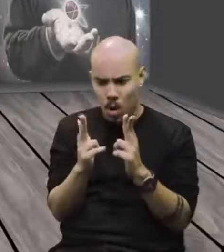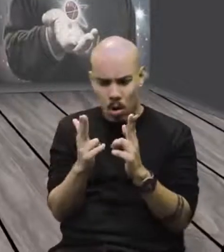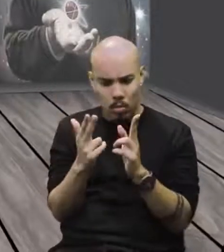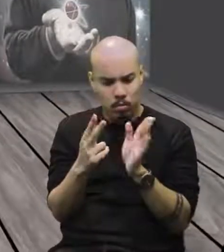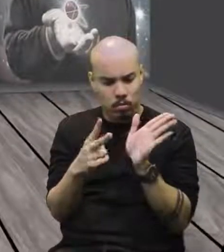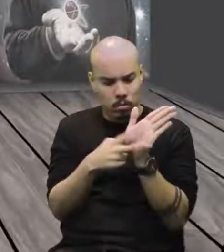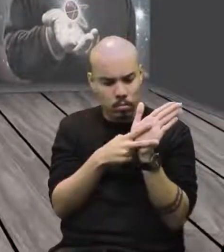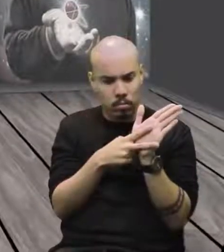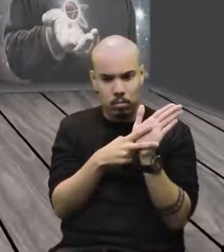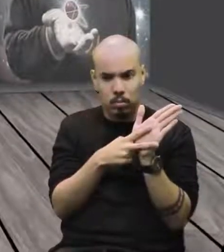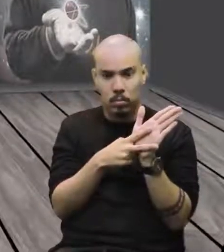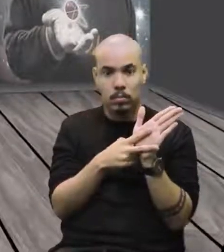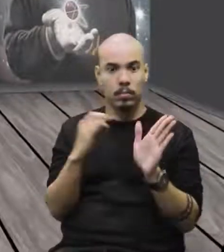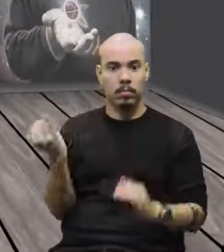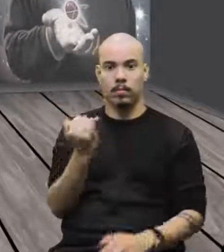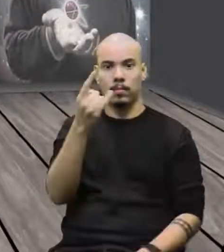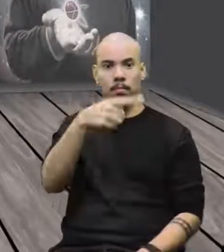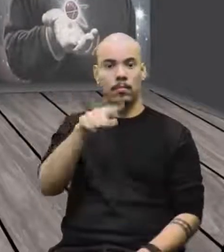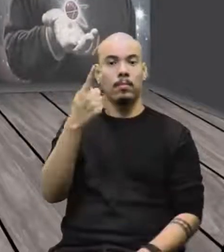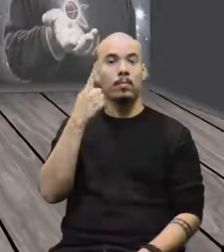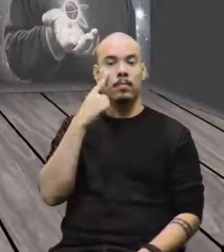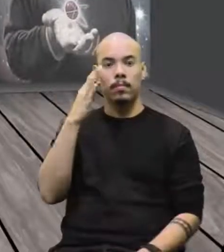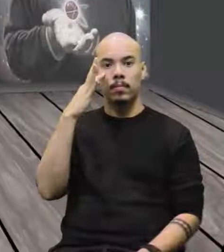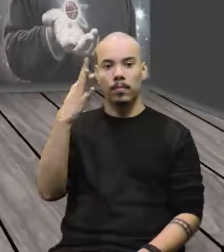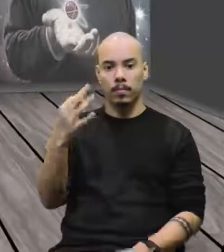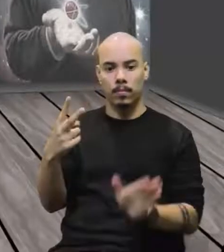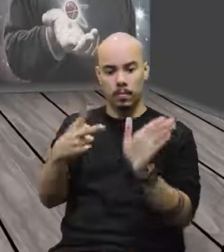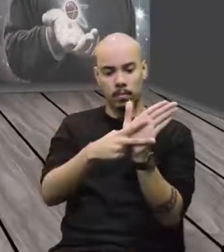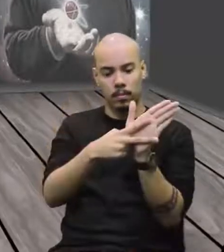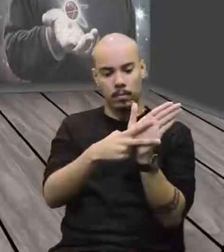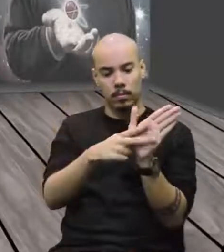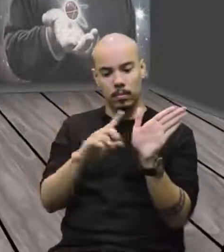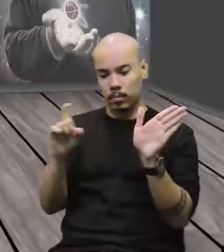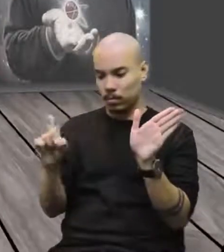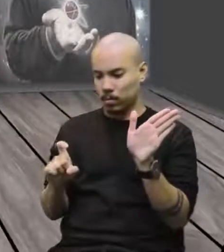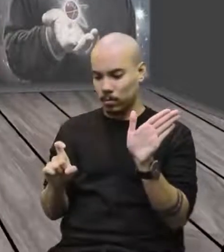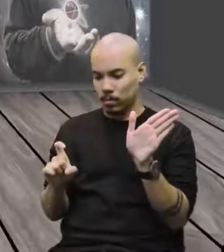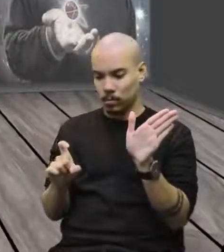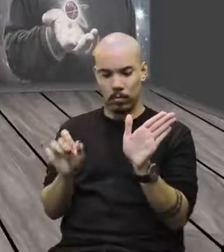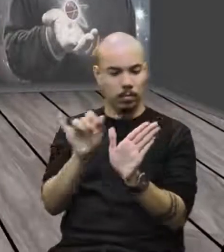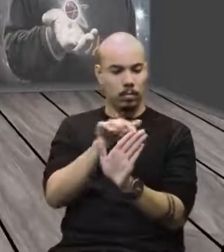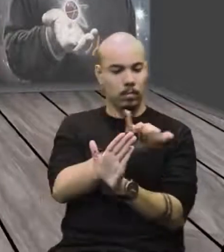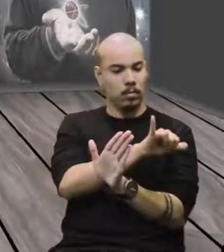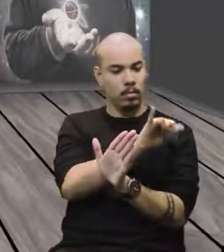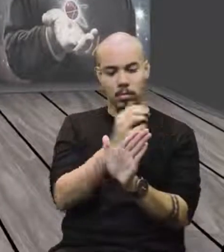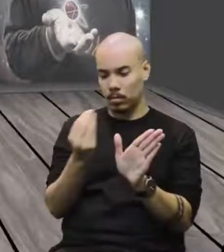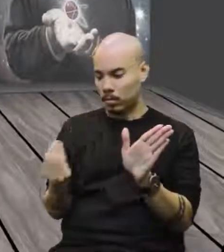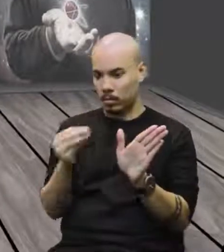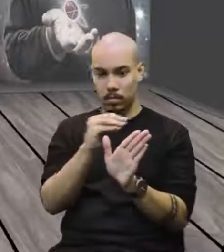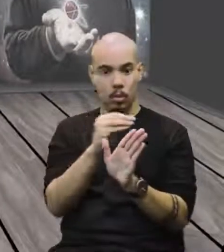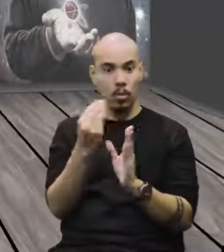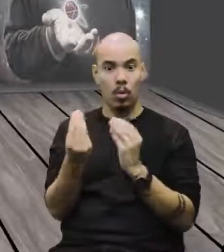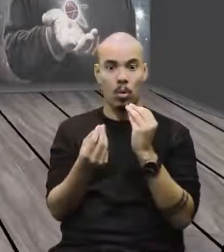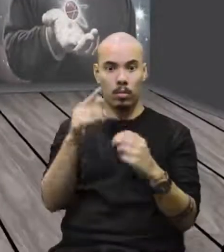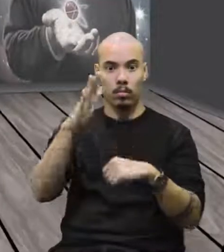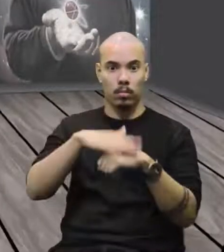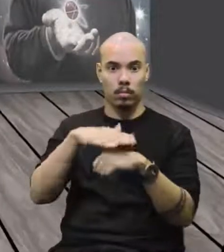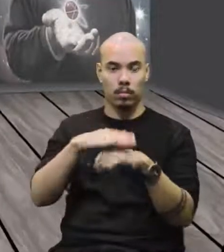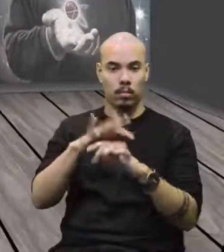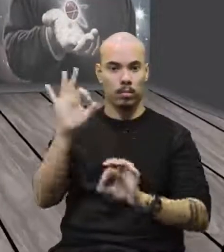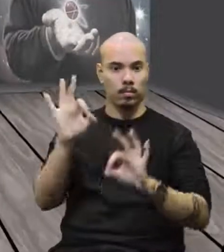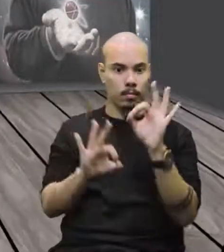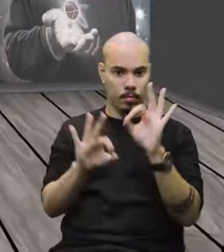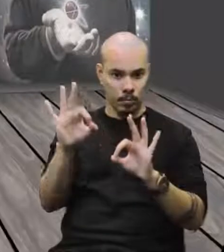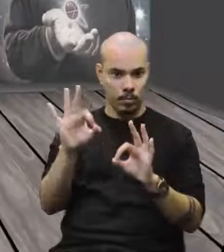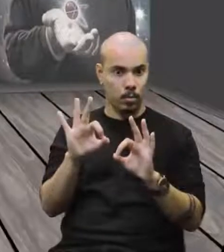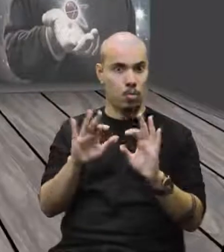importante é você observar quem está do lado da letra que você quer. É X, é Y, é V, é delta, é W? Beleza.